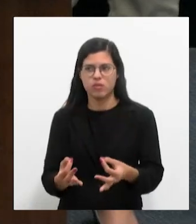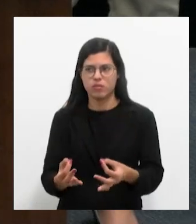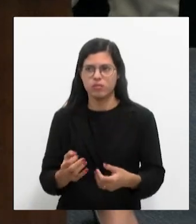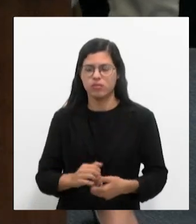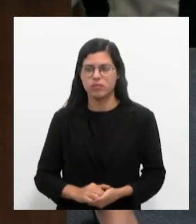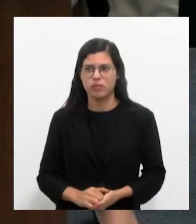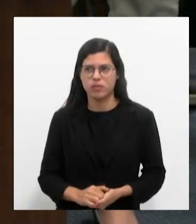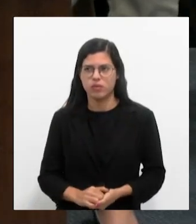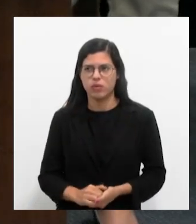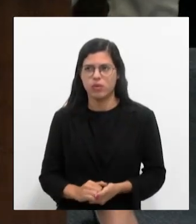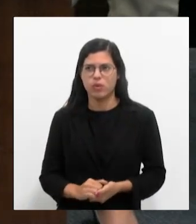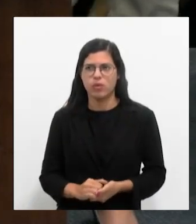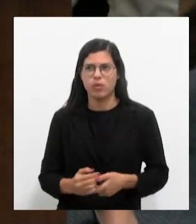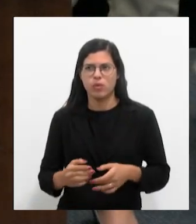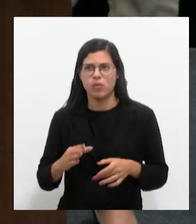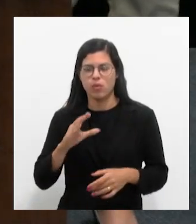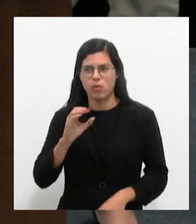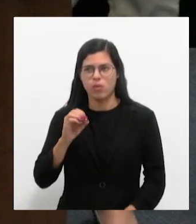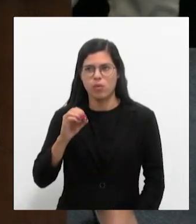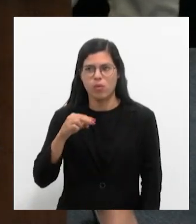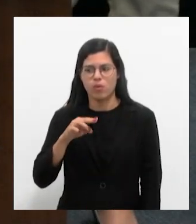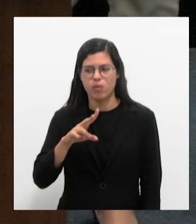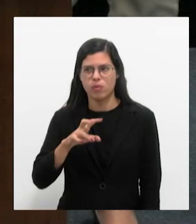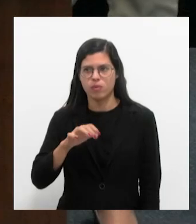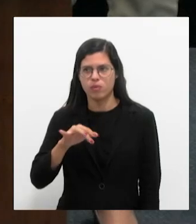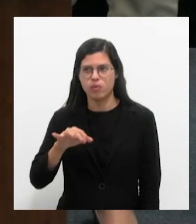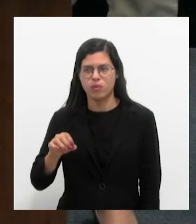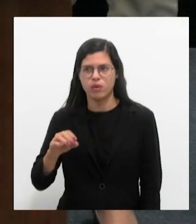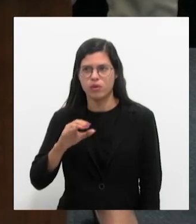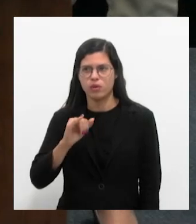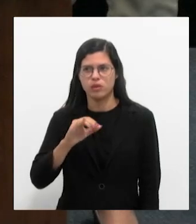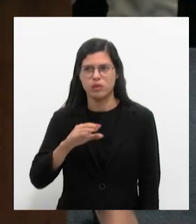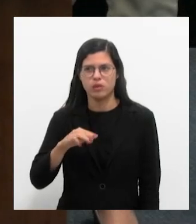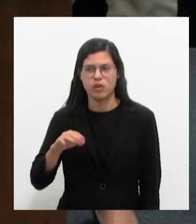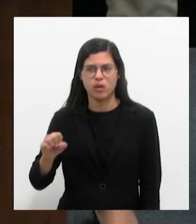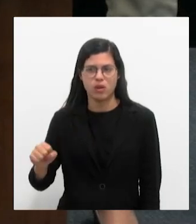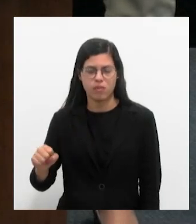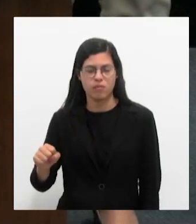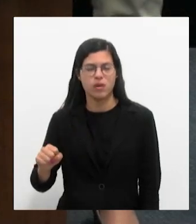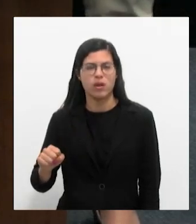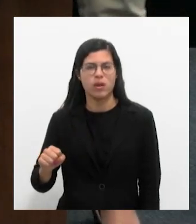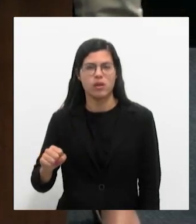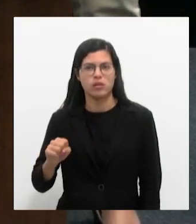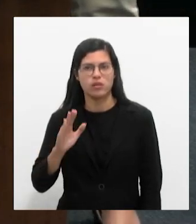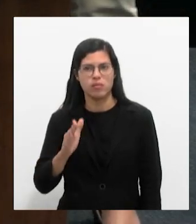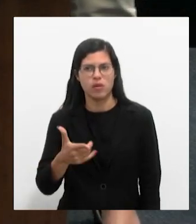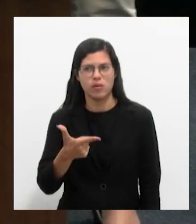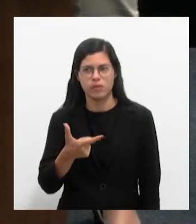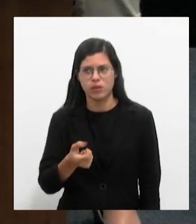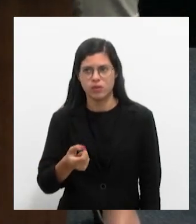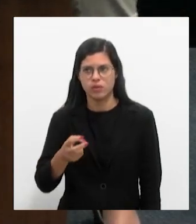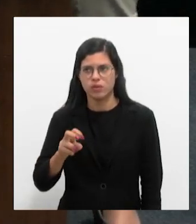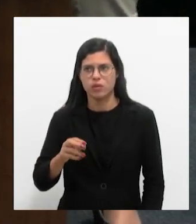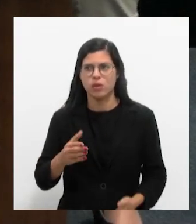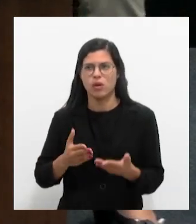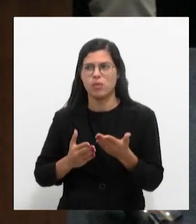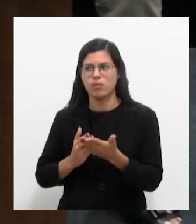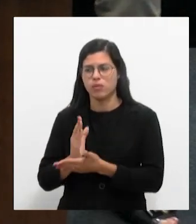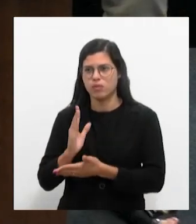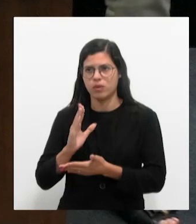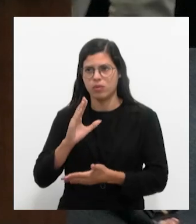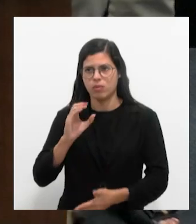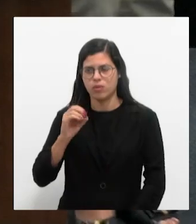o convênio de ICMS número 69 de 2025, que foi aprovado pelo